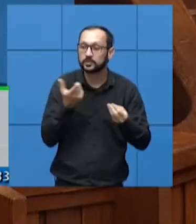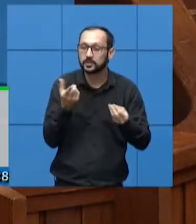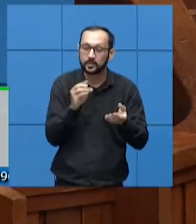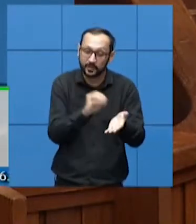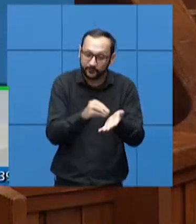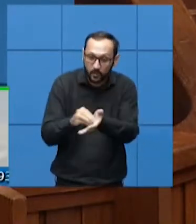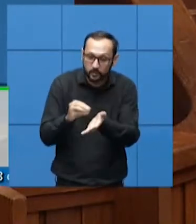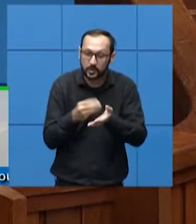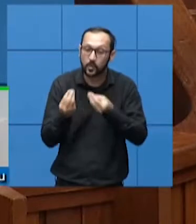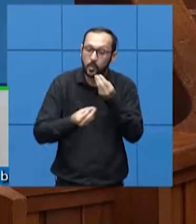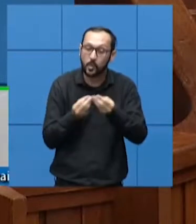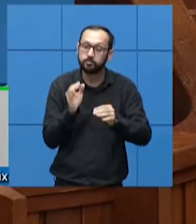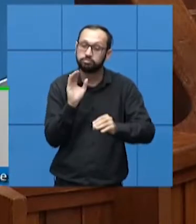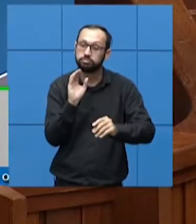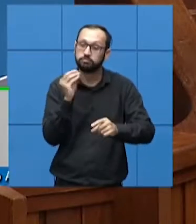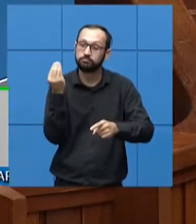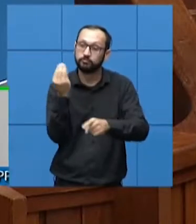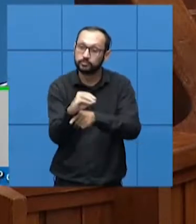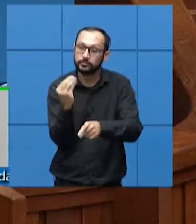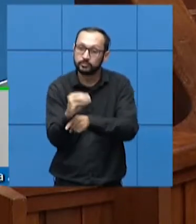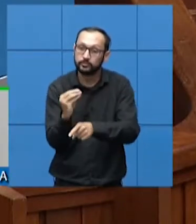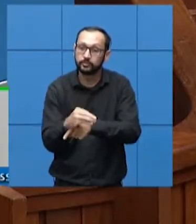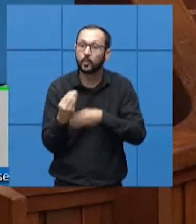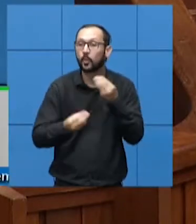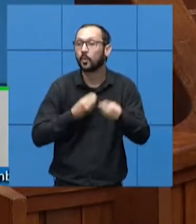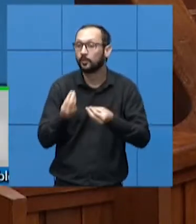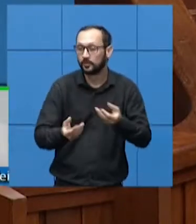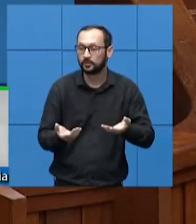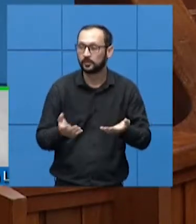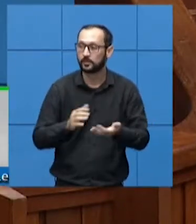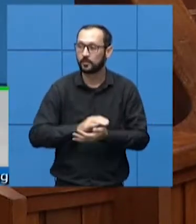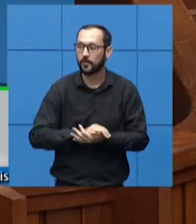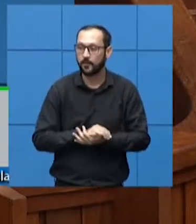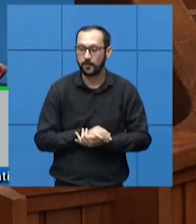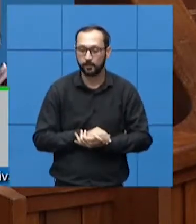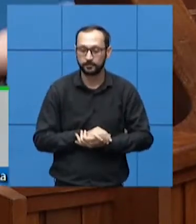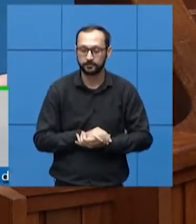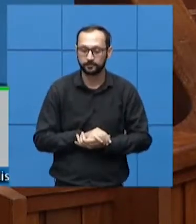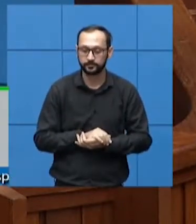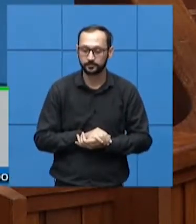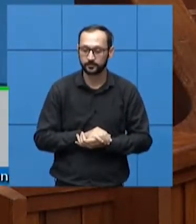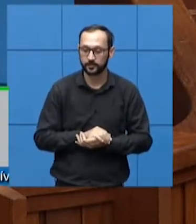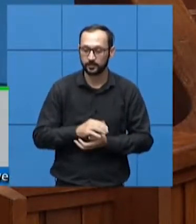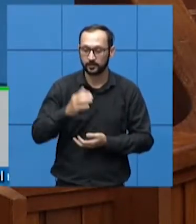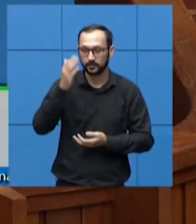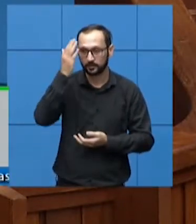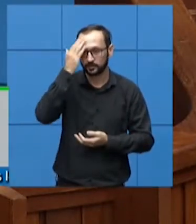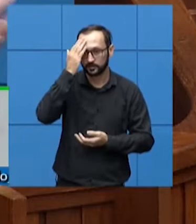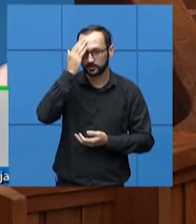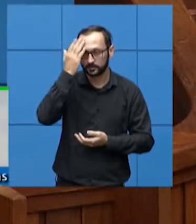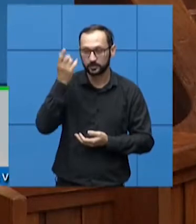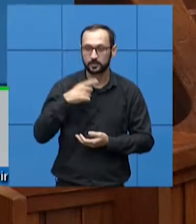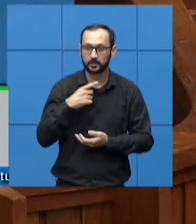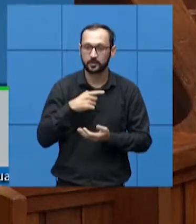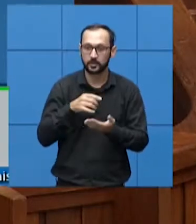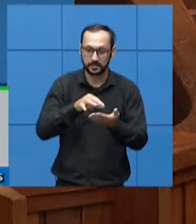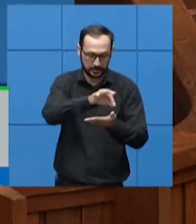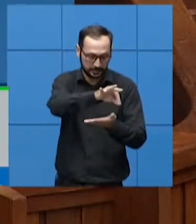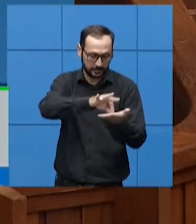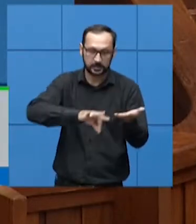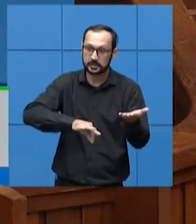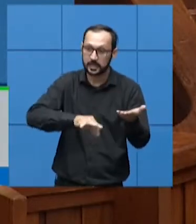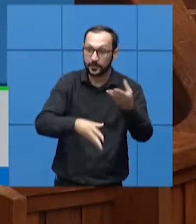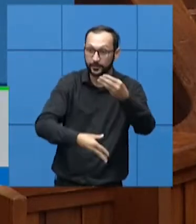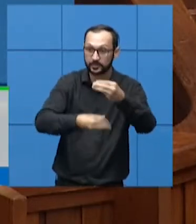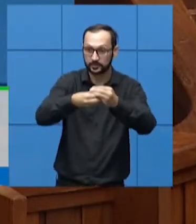educação infantil, que é tão importante para a gente, né? Bom, eu sei que, com o termo aditivo,